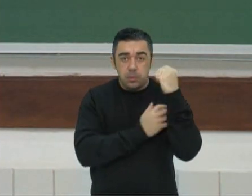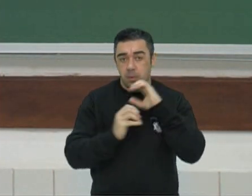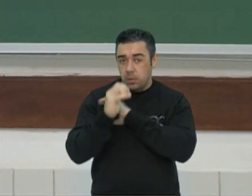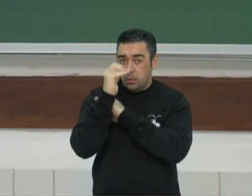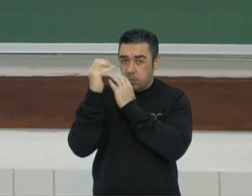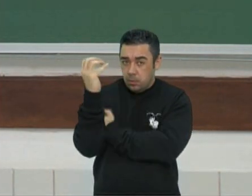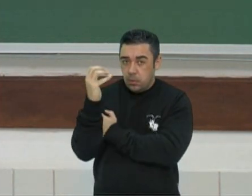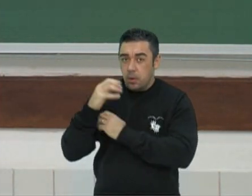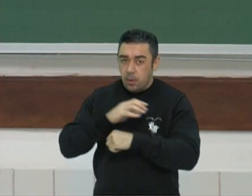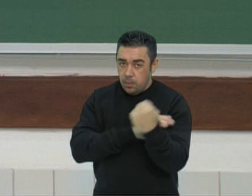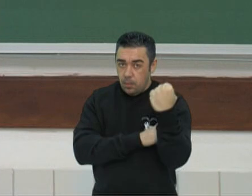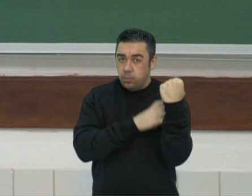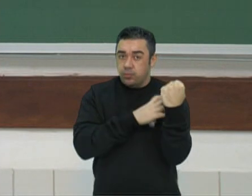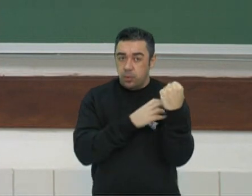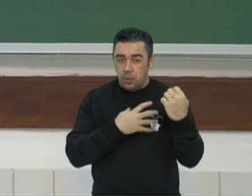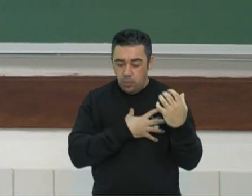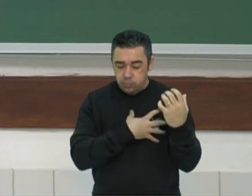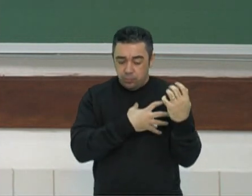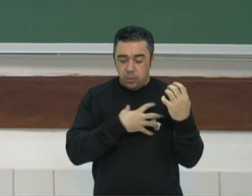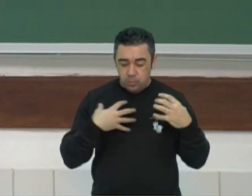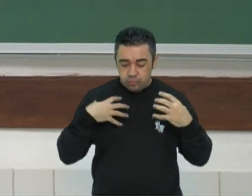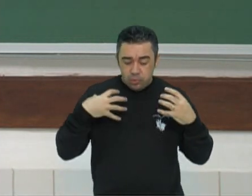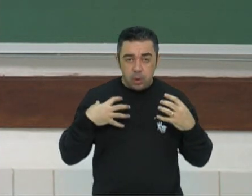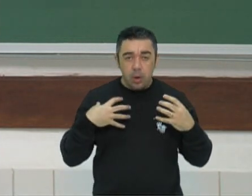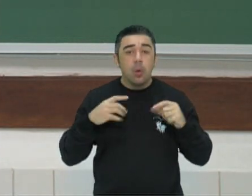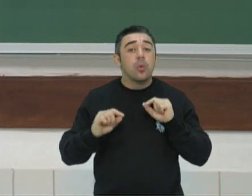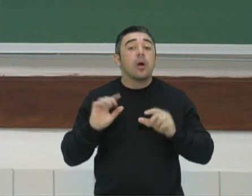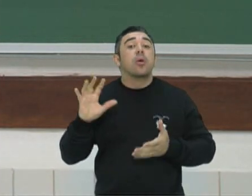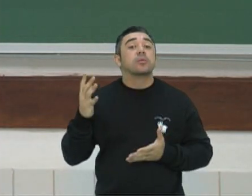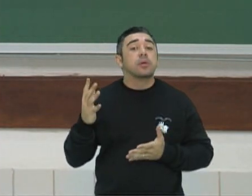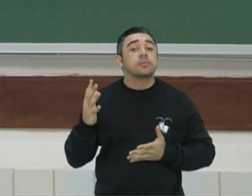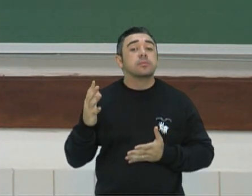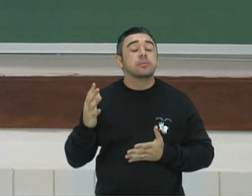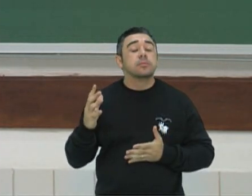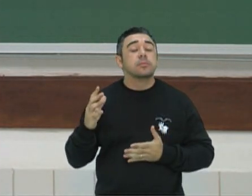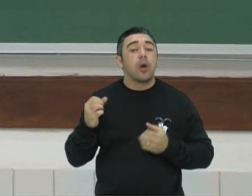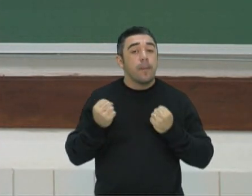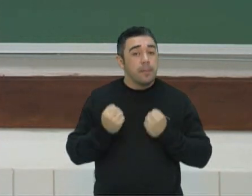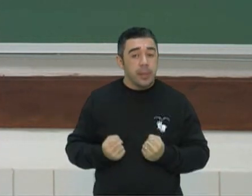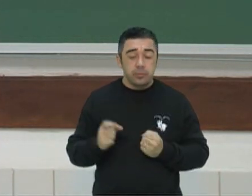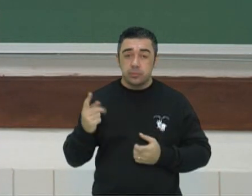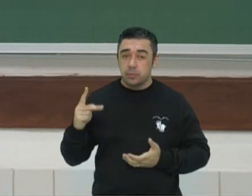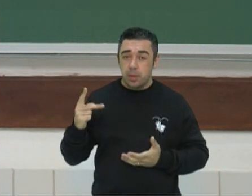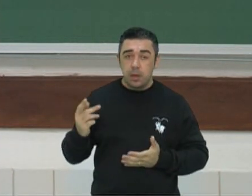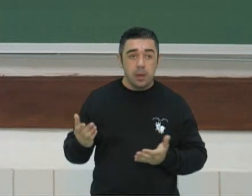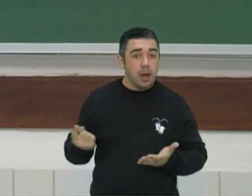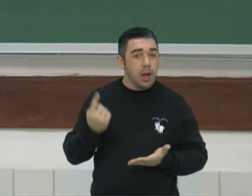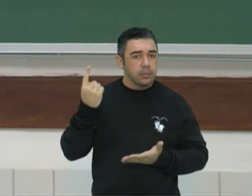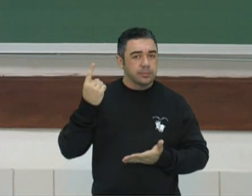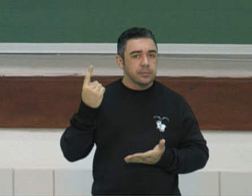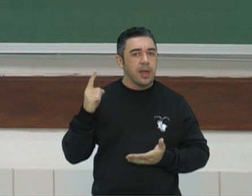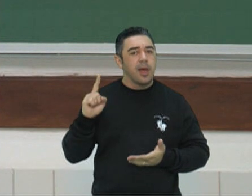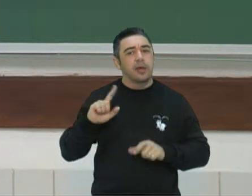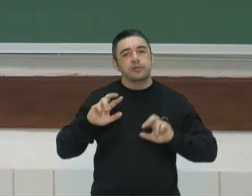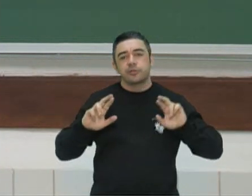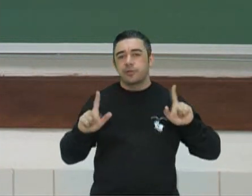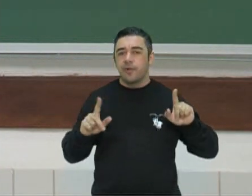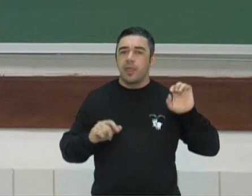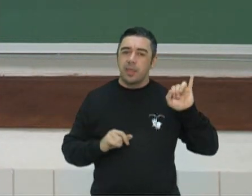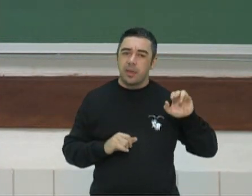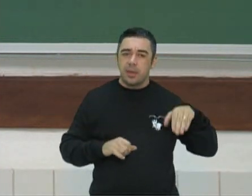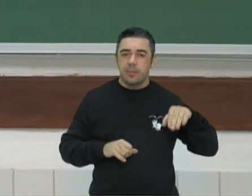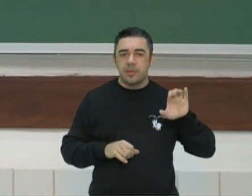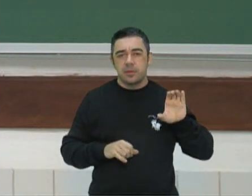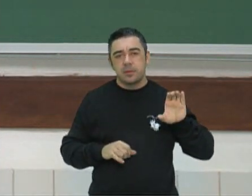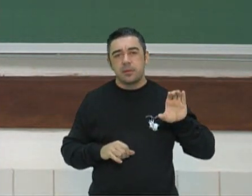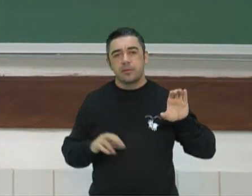volume de músculo em si, né? O que que acontece? Ele tem um peso maior. Aí esse IMC vai ficar comprometido.